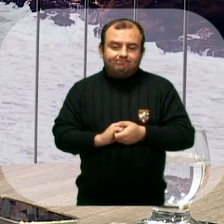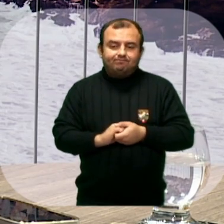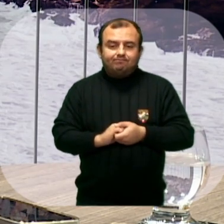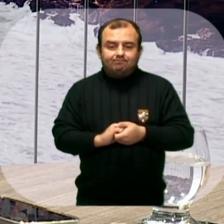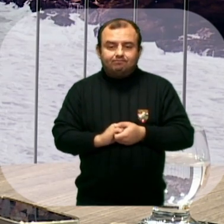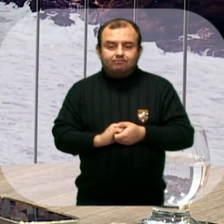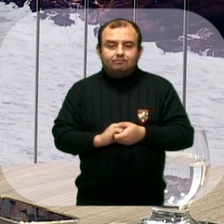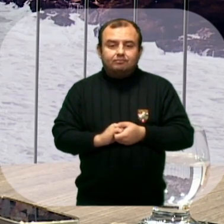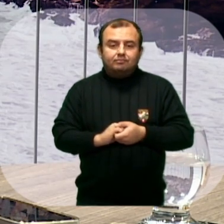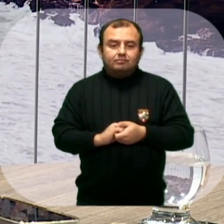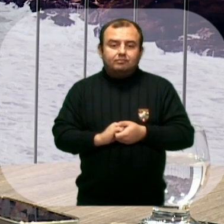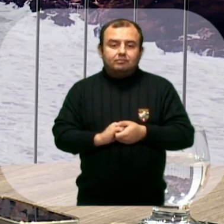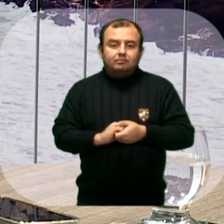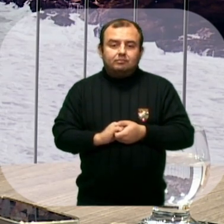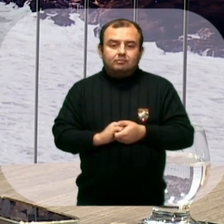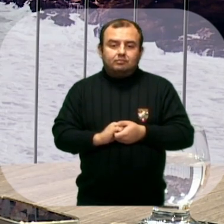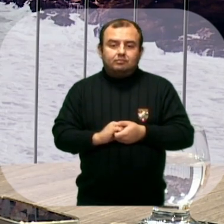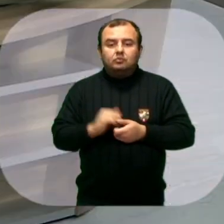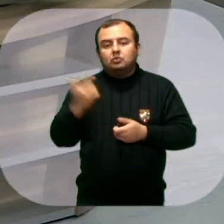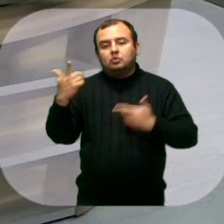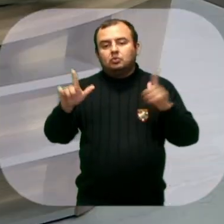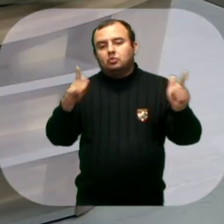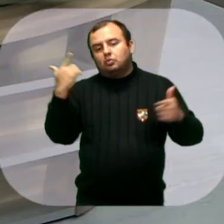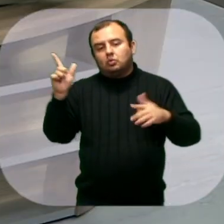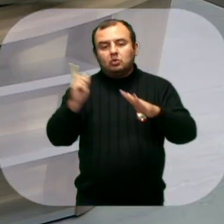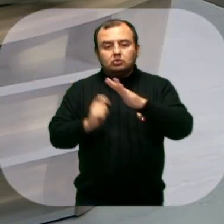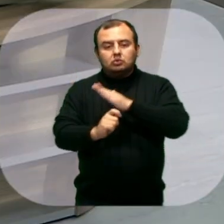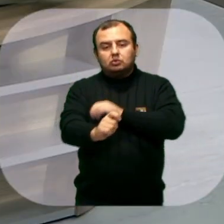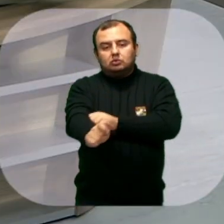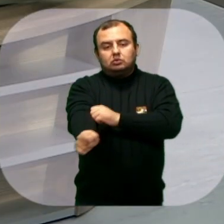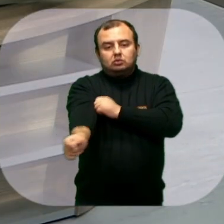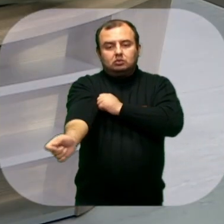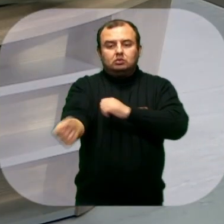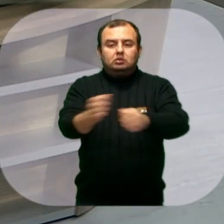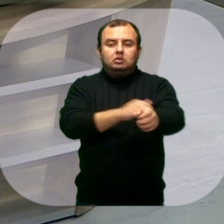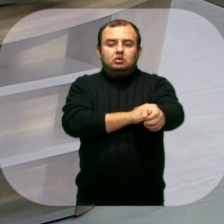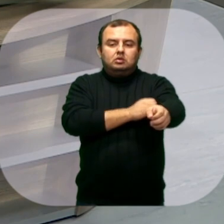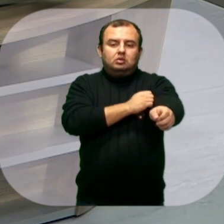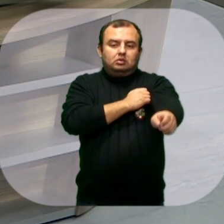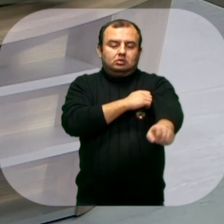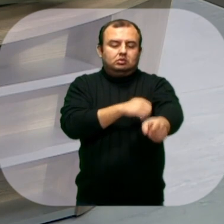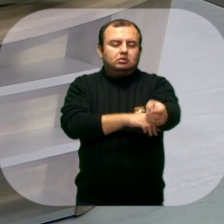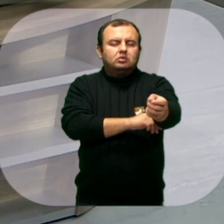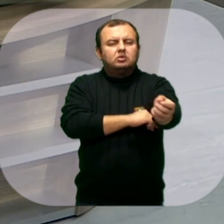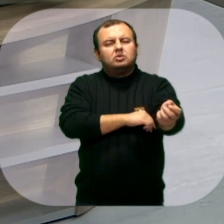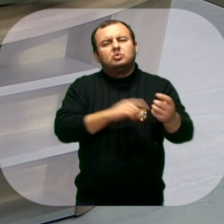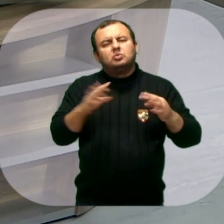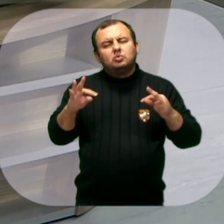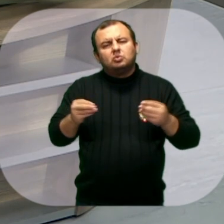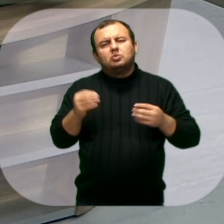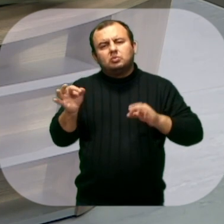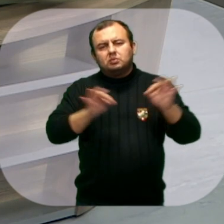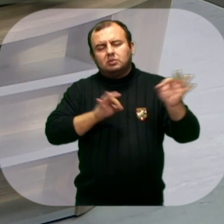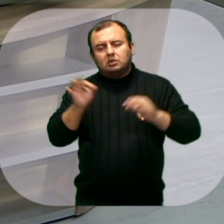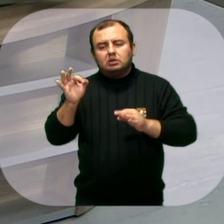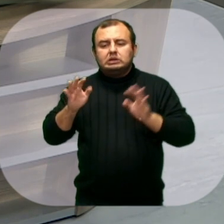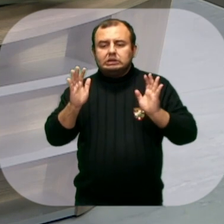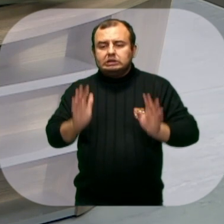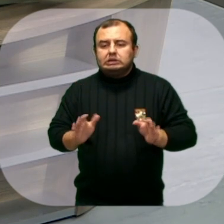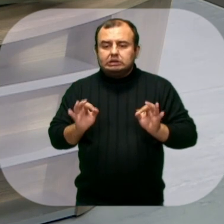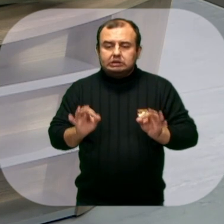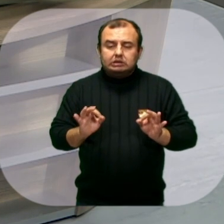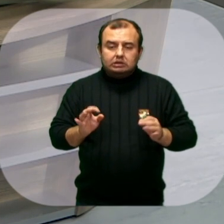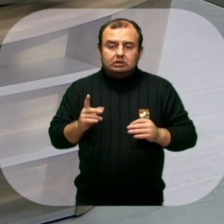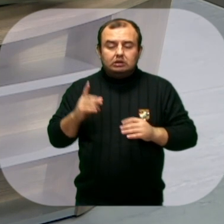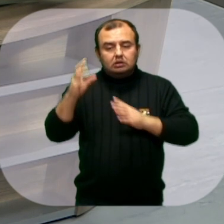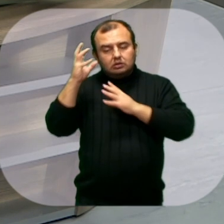eles tinham outros investimentos. Já está comprado? Tudo arrumado, todos os livros organizados. Aquela